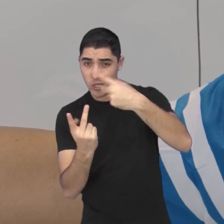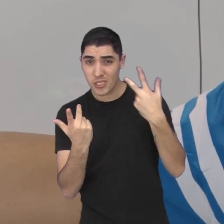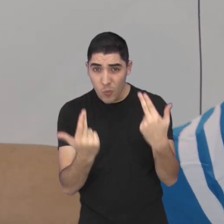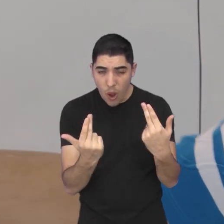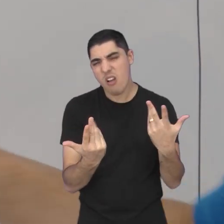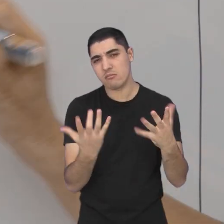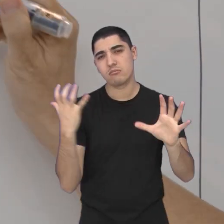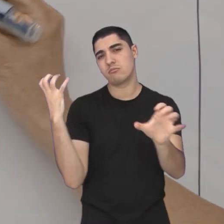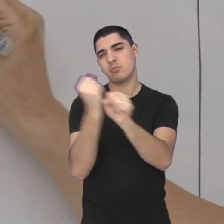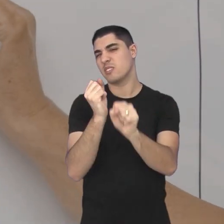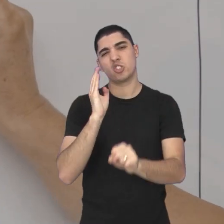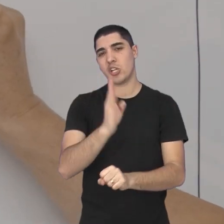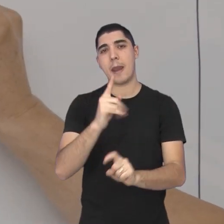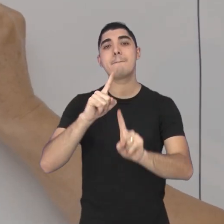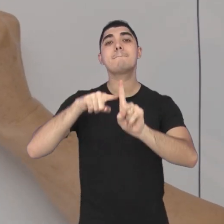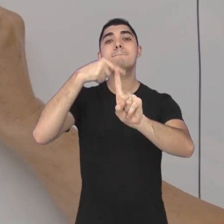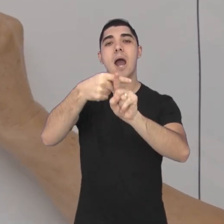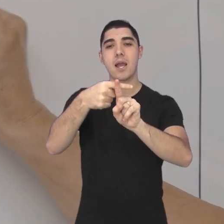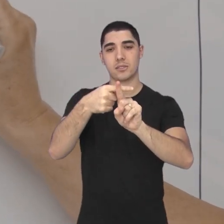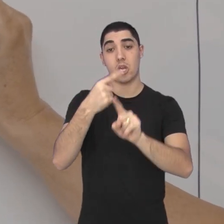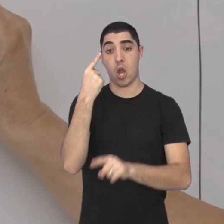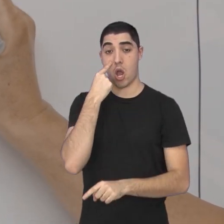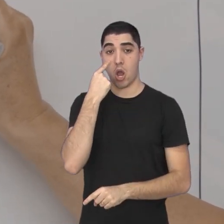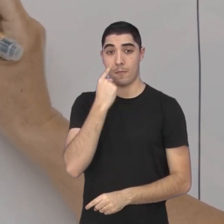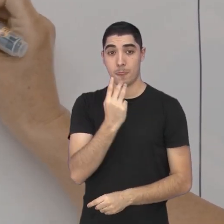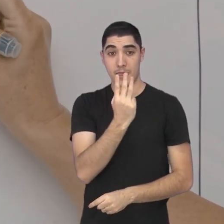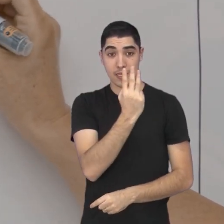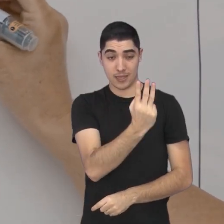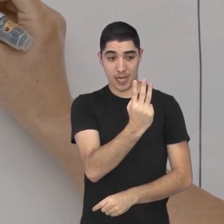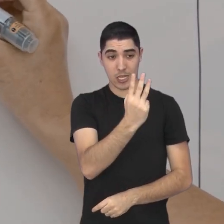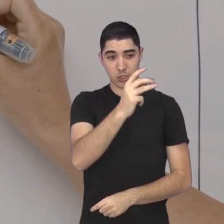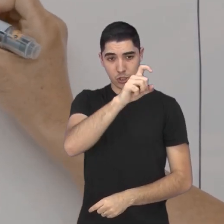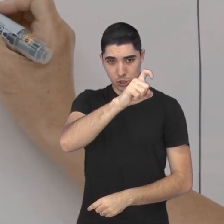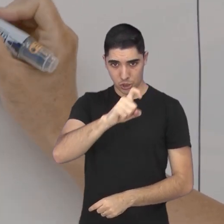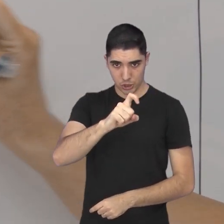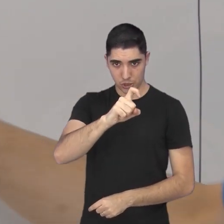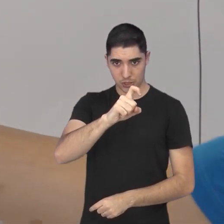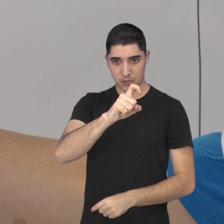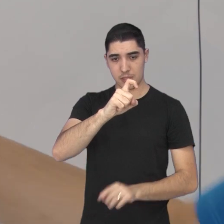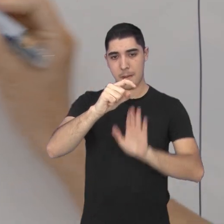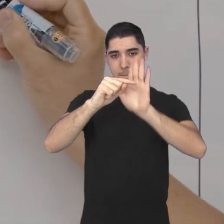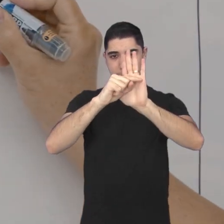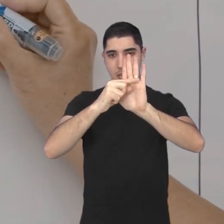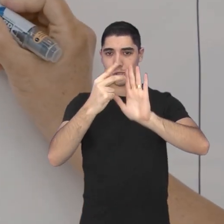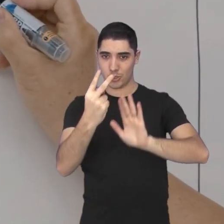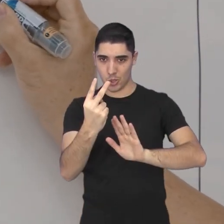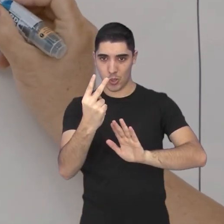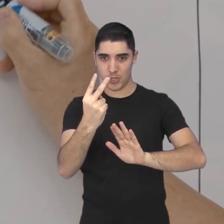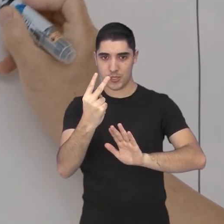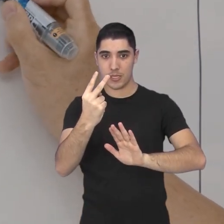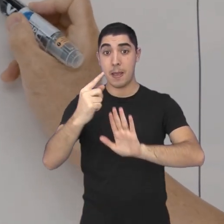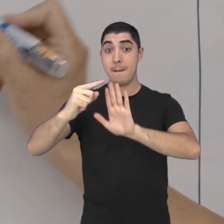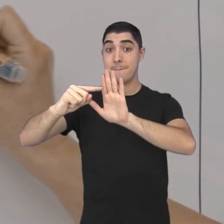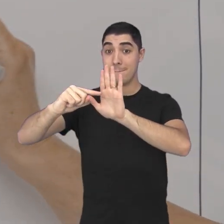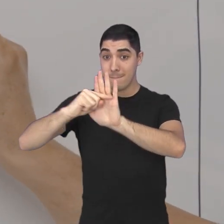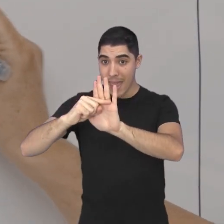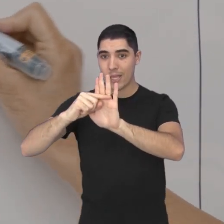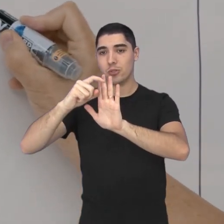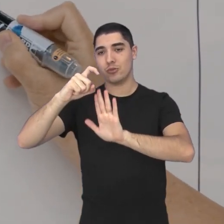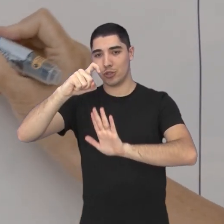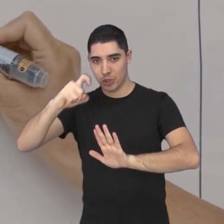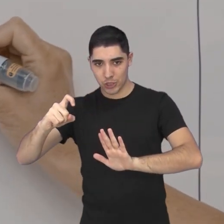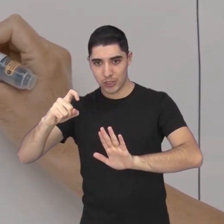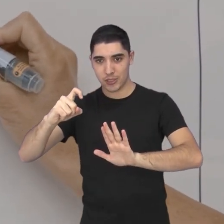somar direto. Vai ser 3x menos 2 menos x